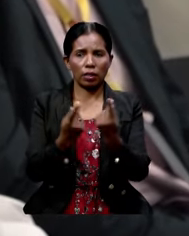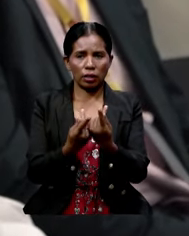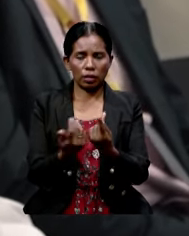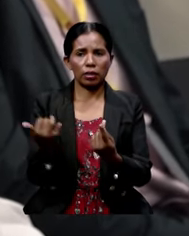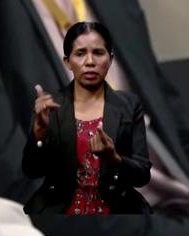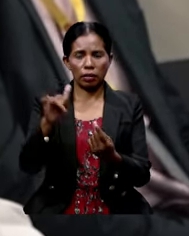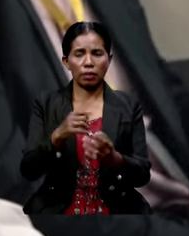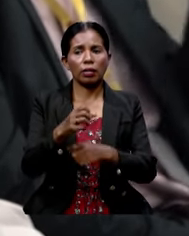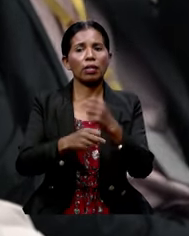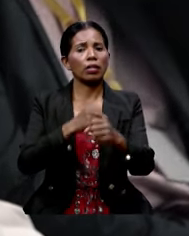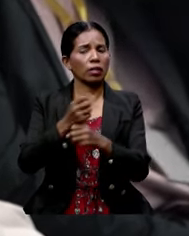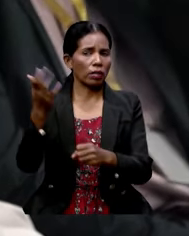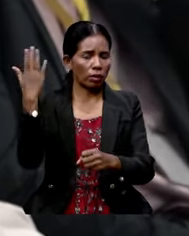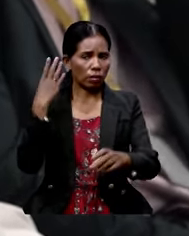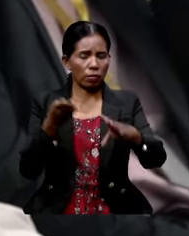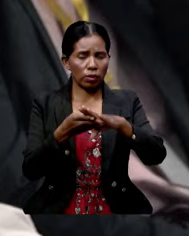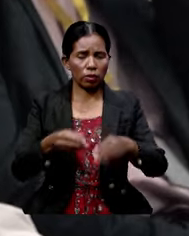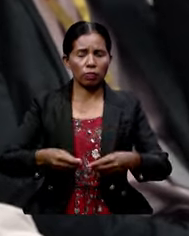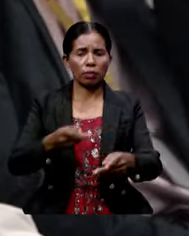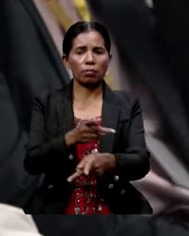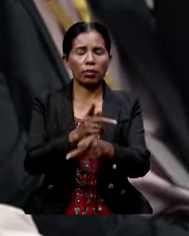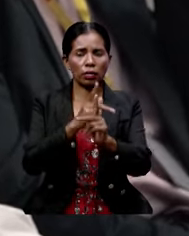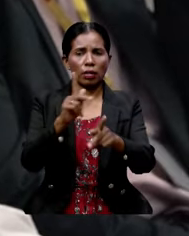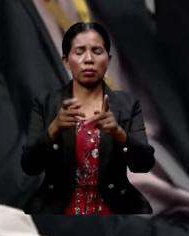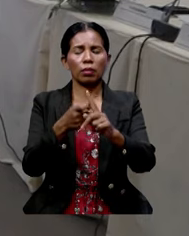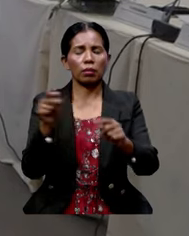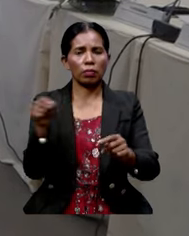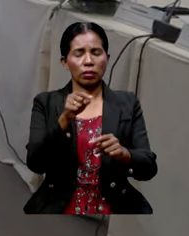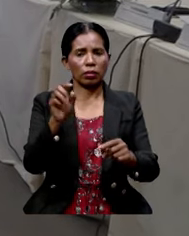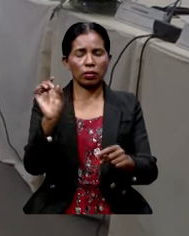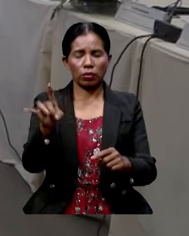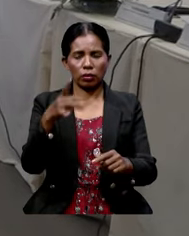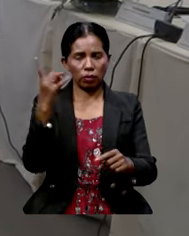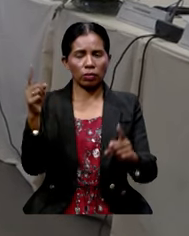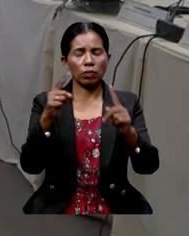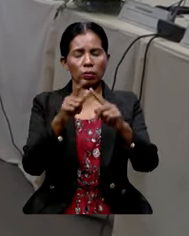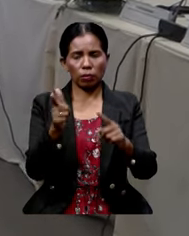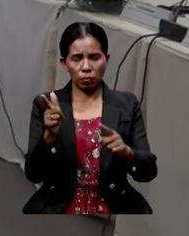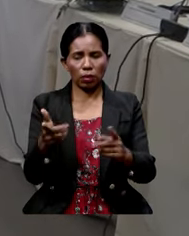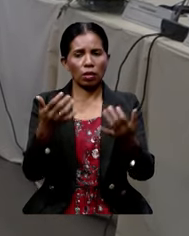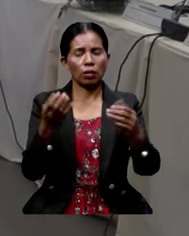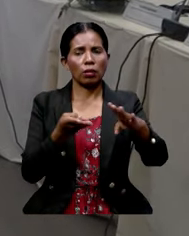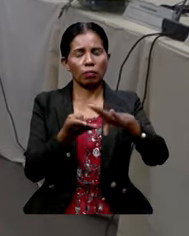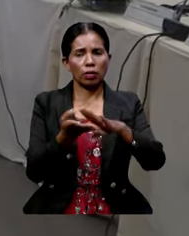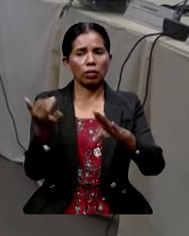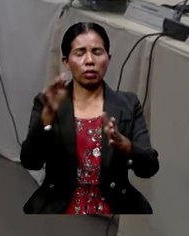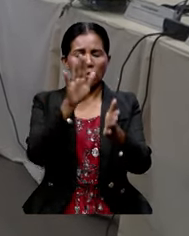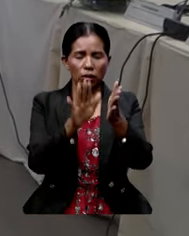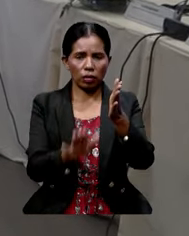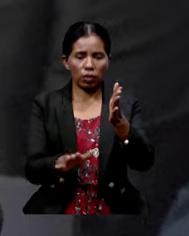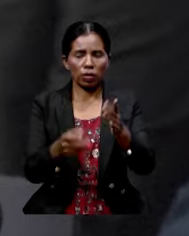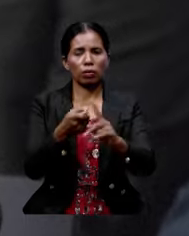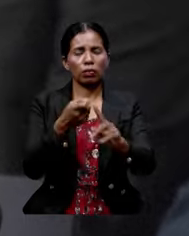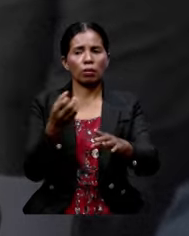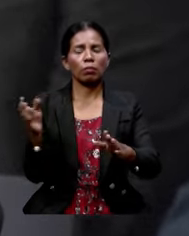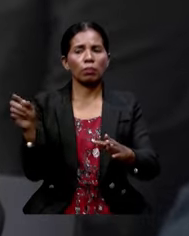E a tinang hira kliuba Banco Sira fo crédito ba cliente Sira husi porcento sam resin walu toru anulu. Mai beda daun ne Banco Sira hatung ona juros husi